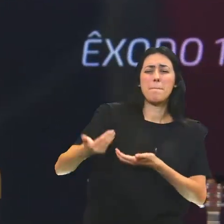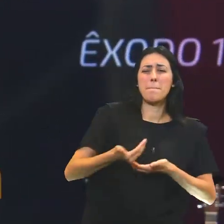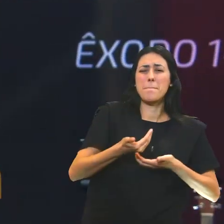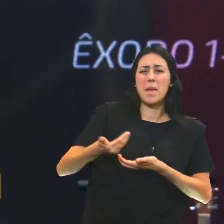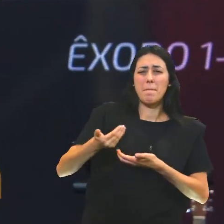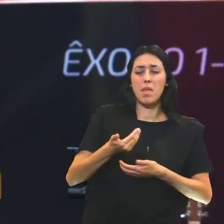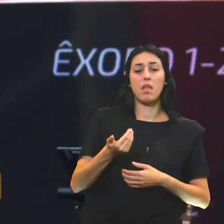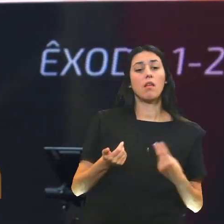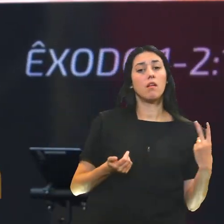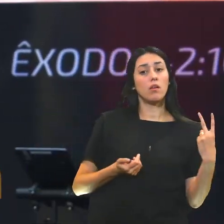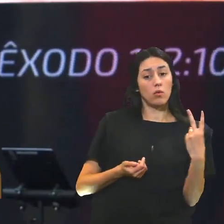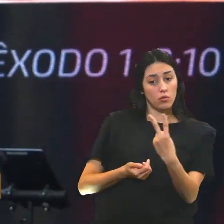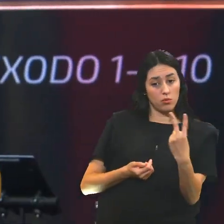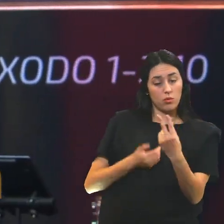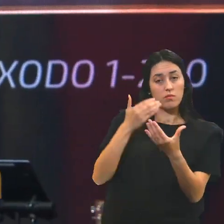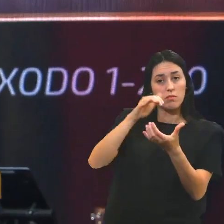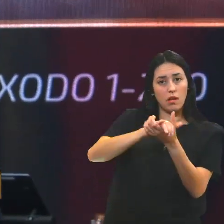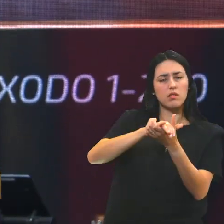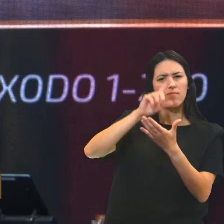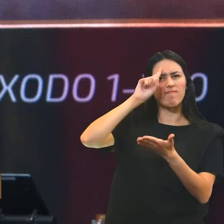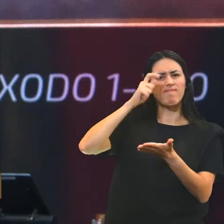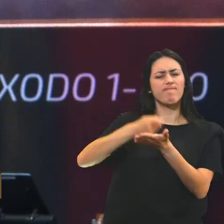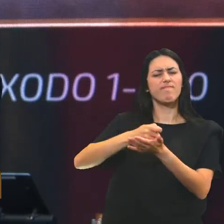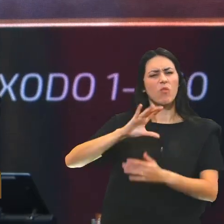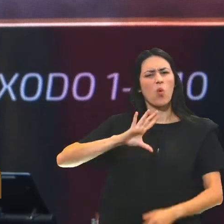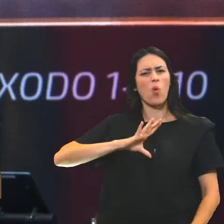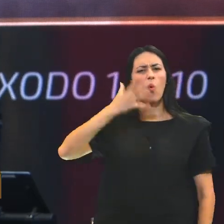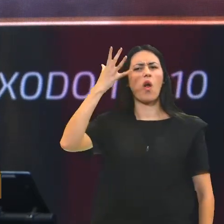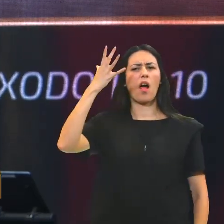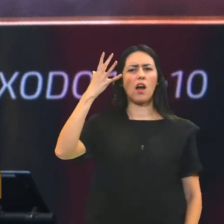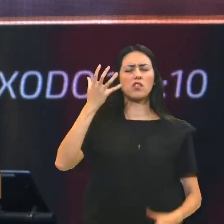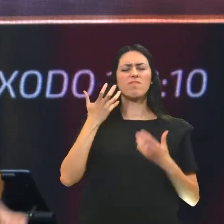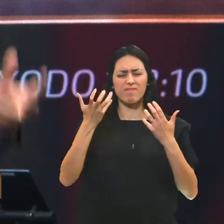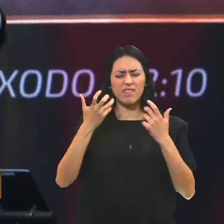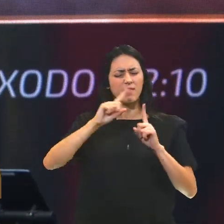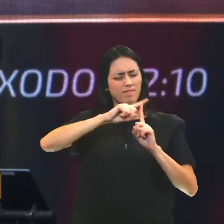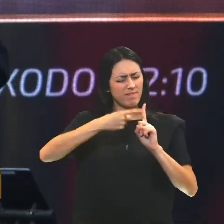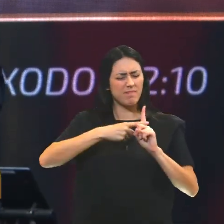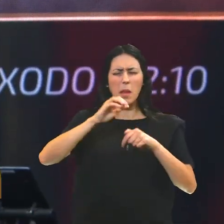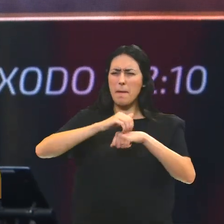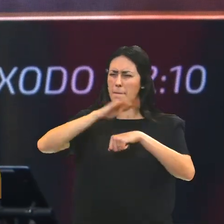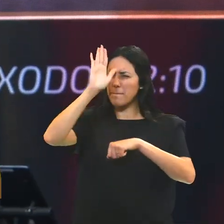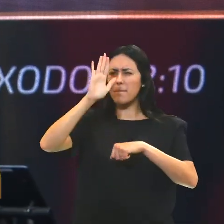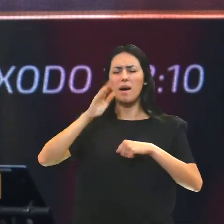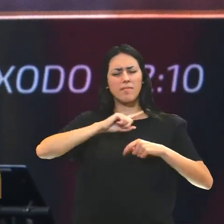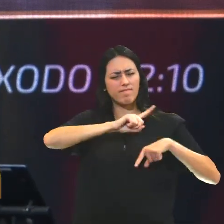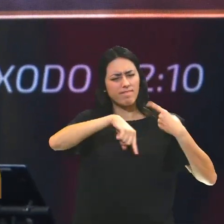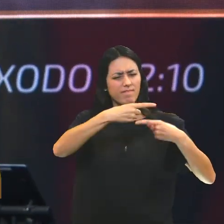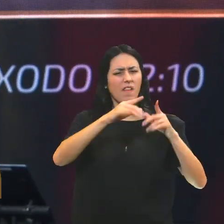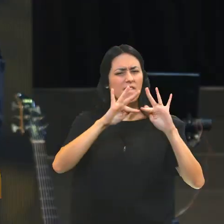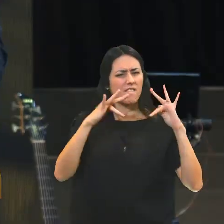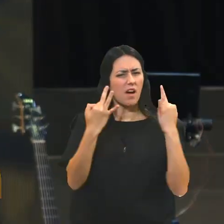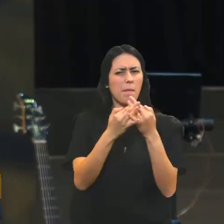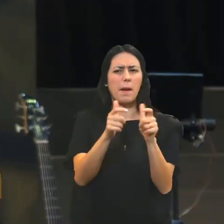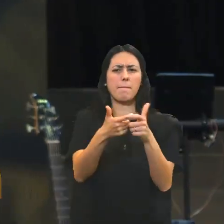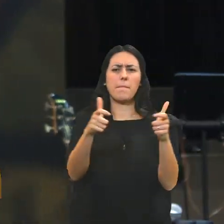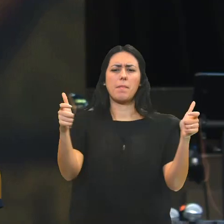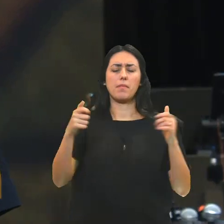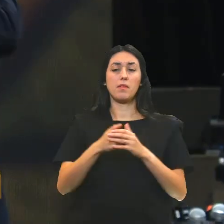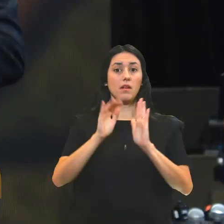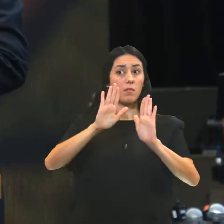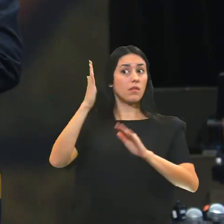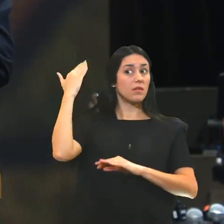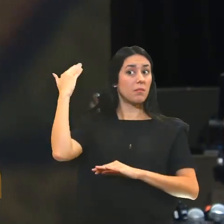decisão corajosa. Vamos ter mais bebês, vamos ampliar a nossa família, mesmo num